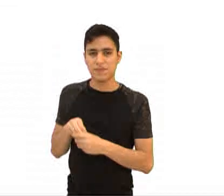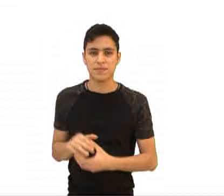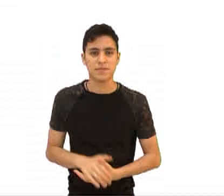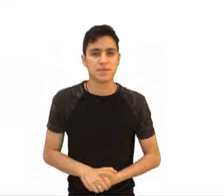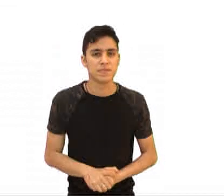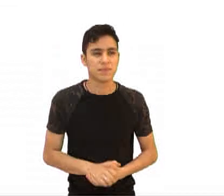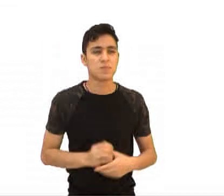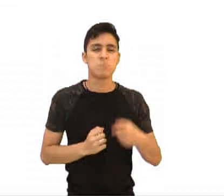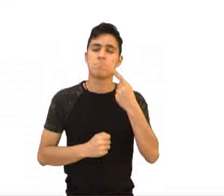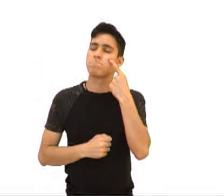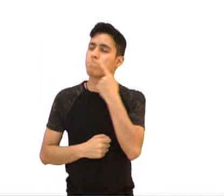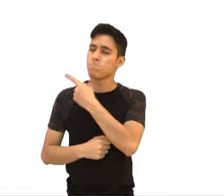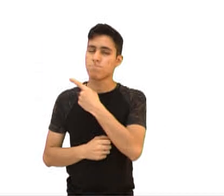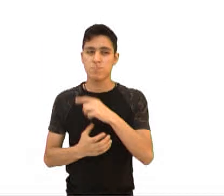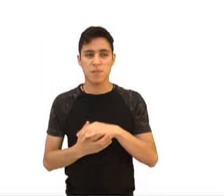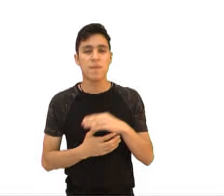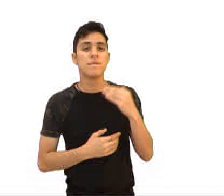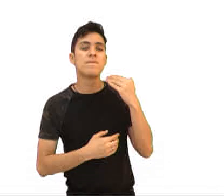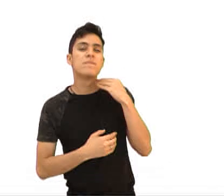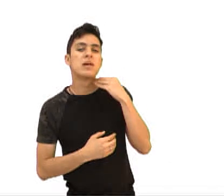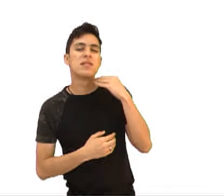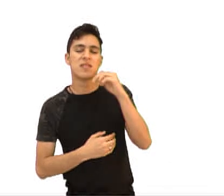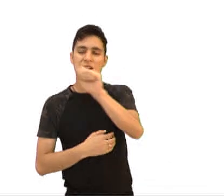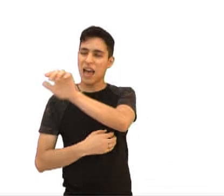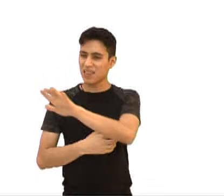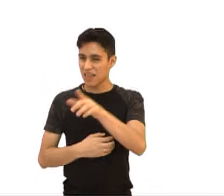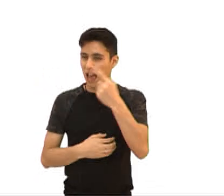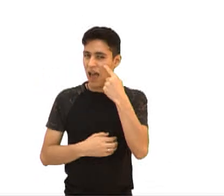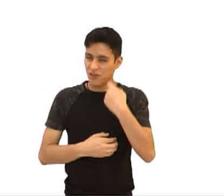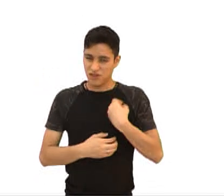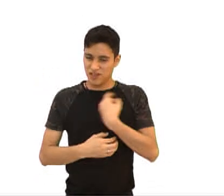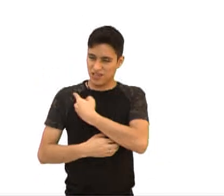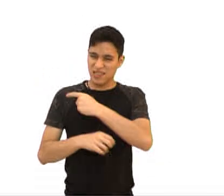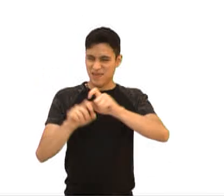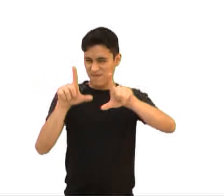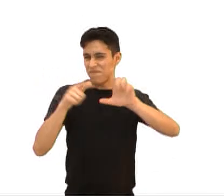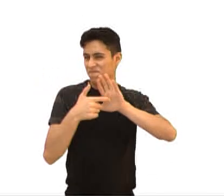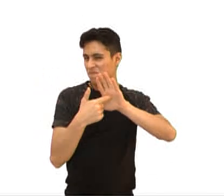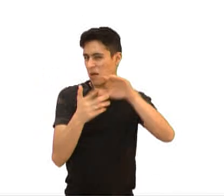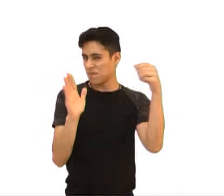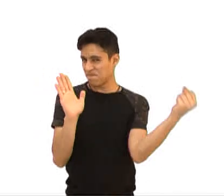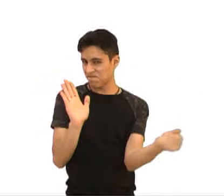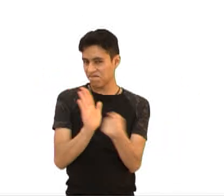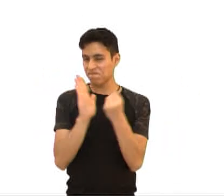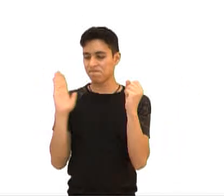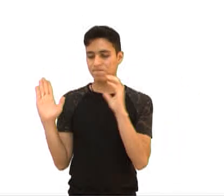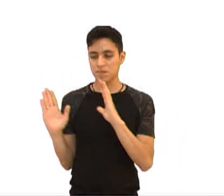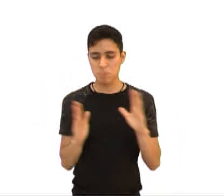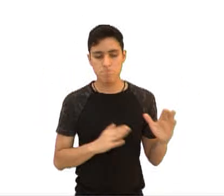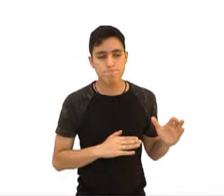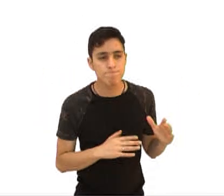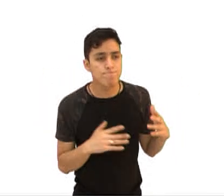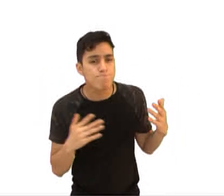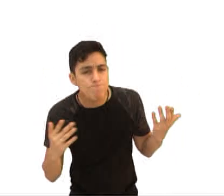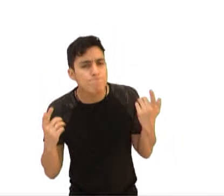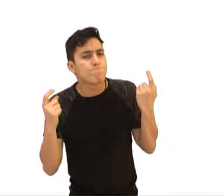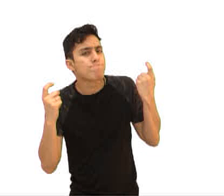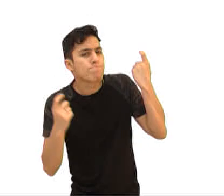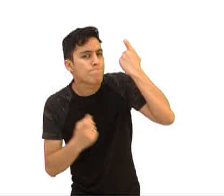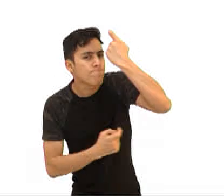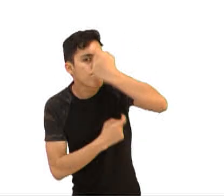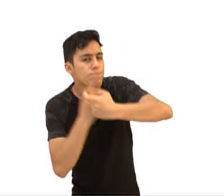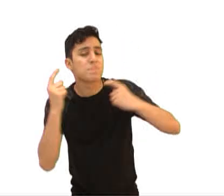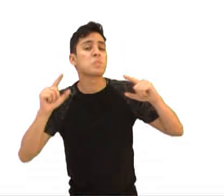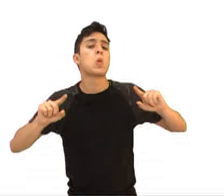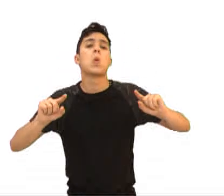saberem que o Banco Asiático existe, está aí. Outra preocupação são as grandes cidades, né?